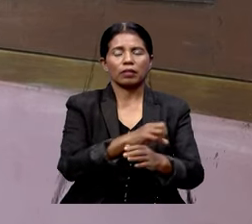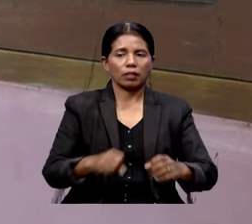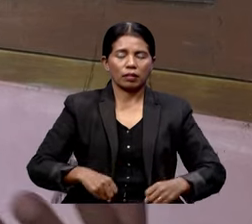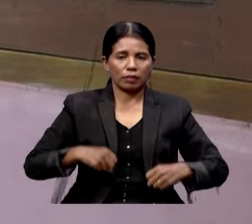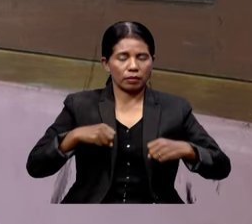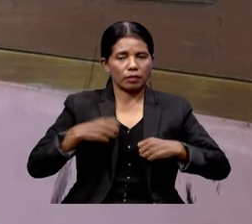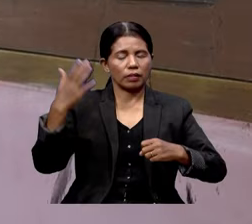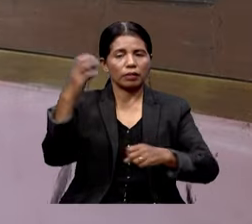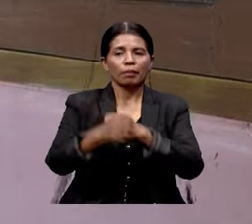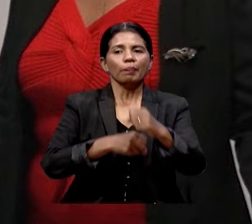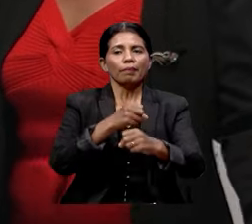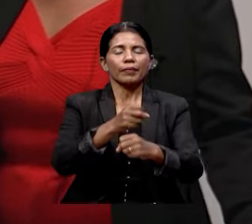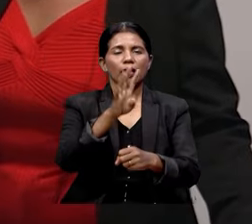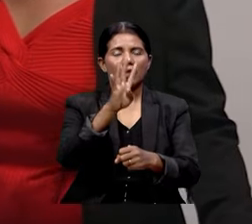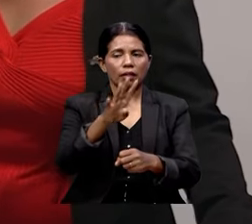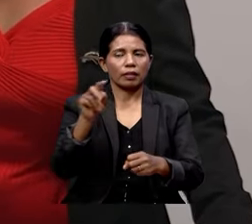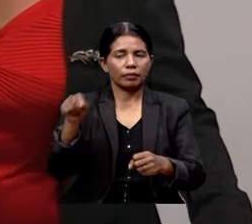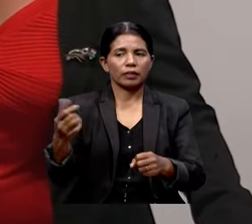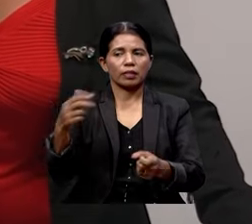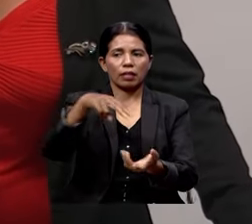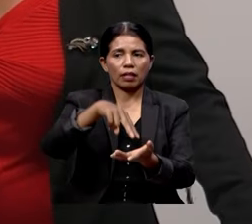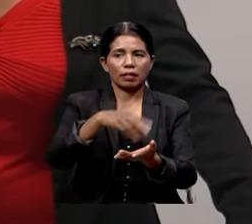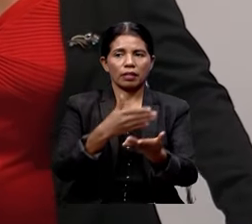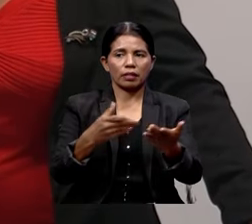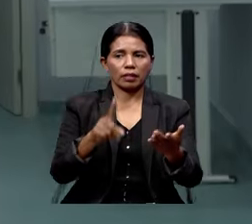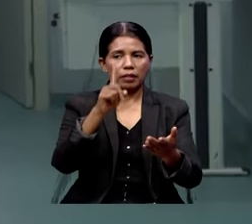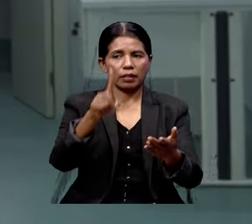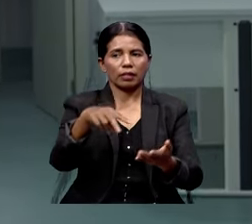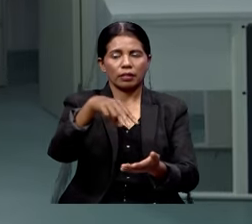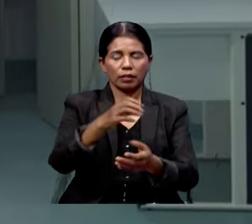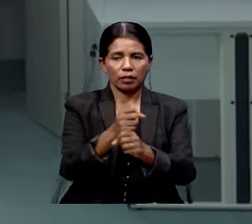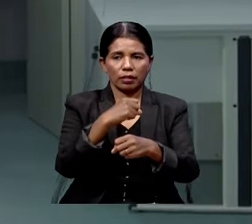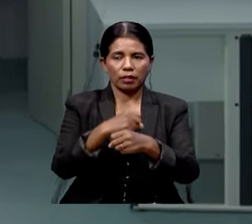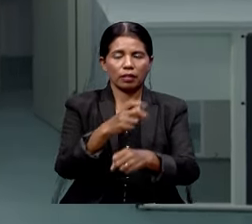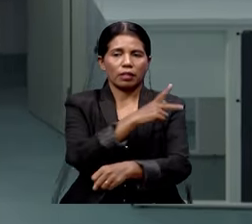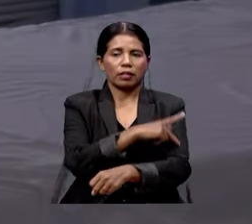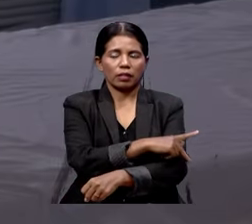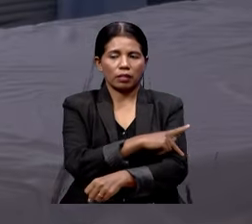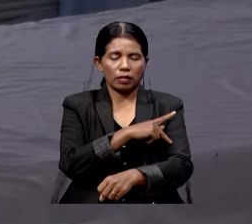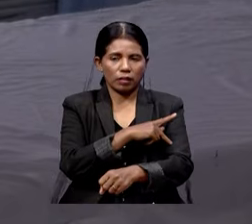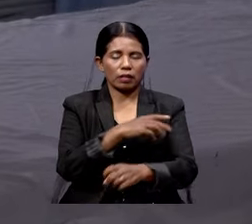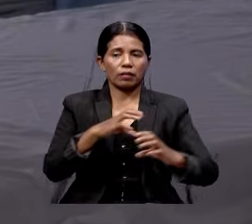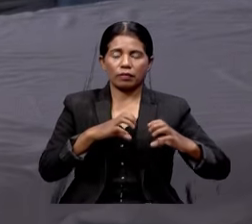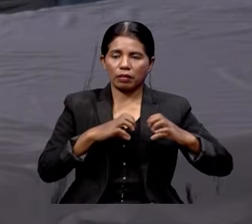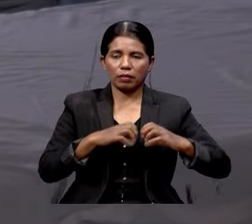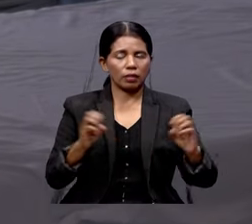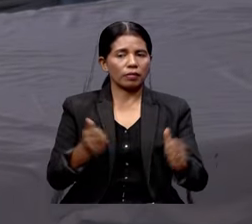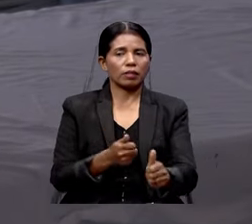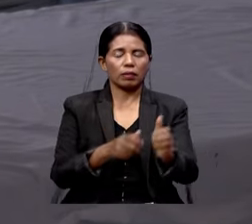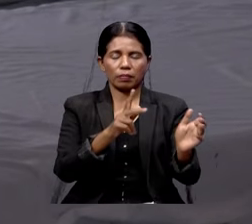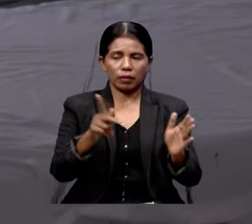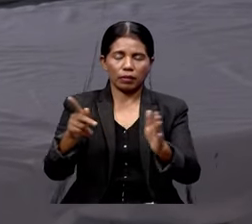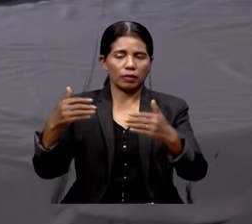a mandato Tinan Hatne se restabelece equipa ida onde bele funciona clínica coração ne mas que lá tuir plano ne